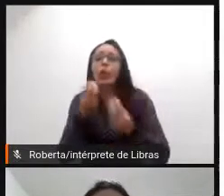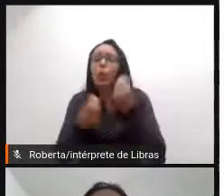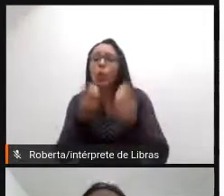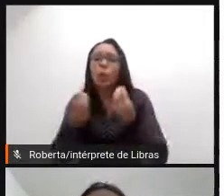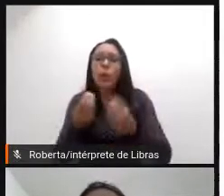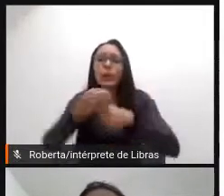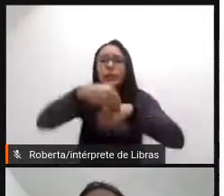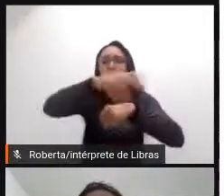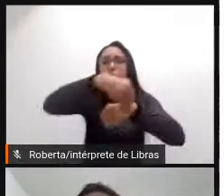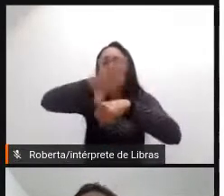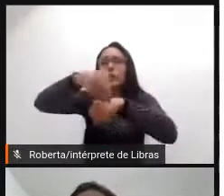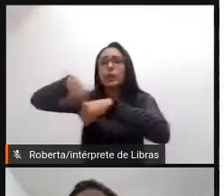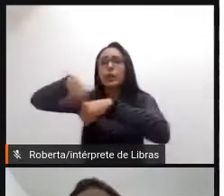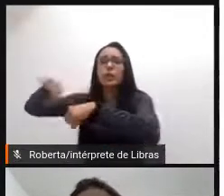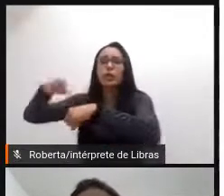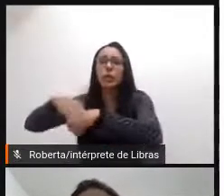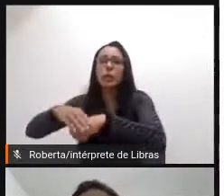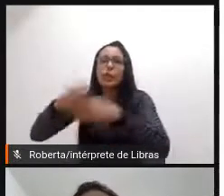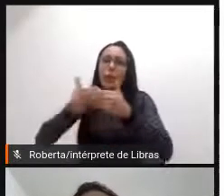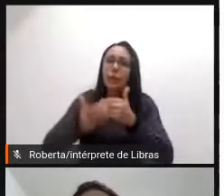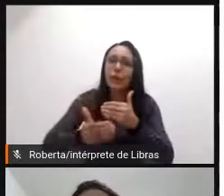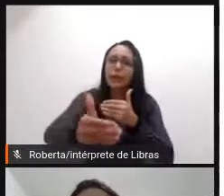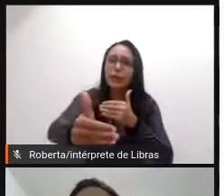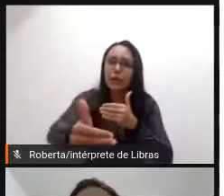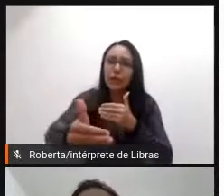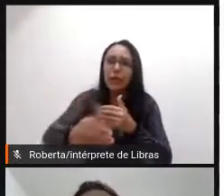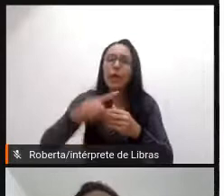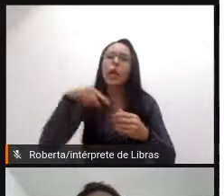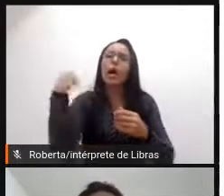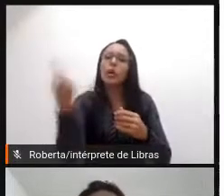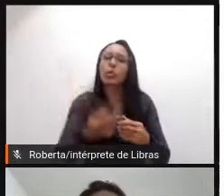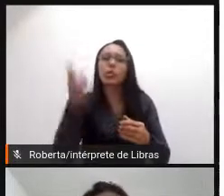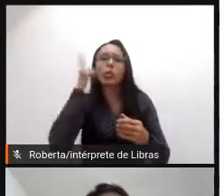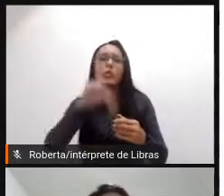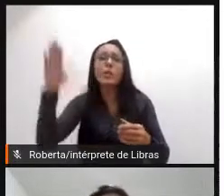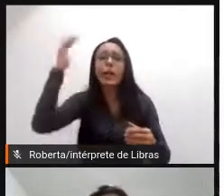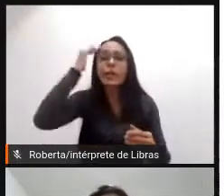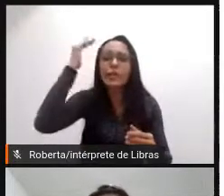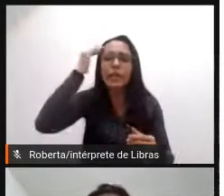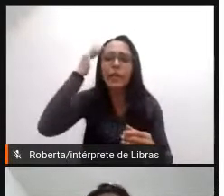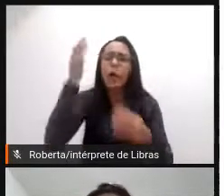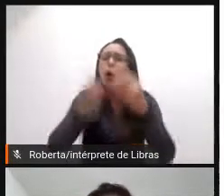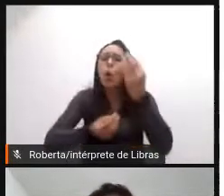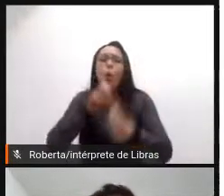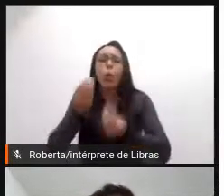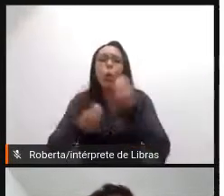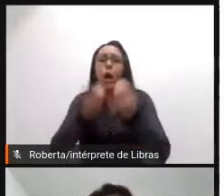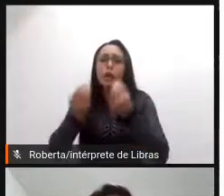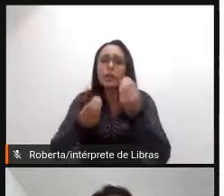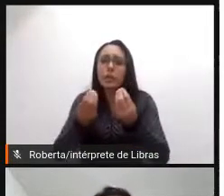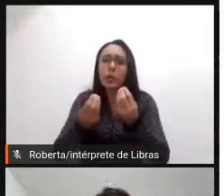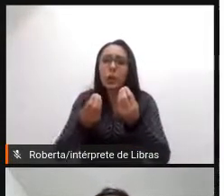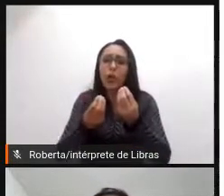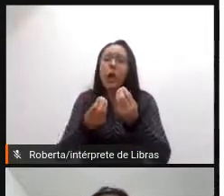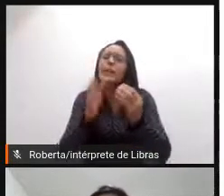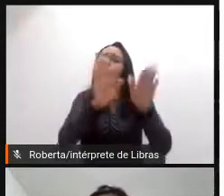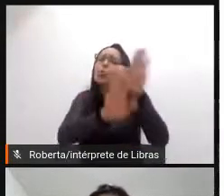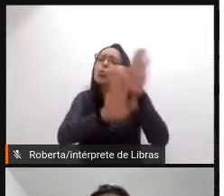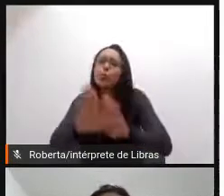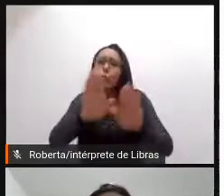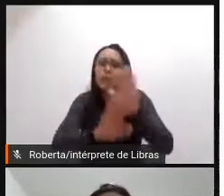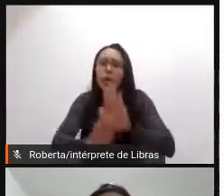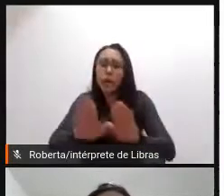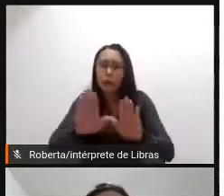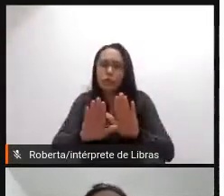pessoas, para que a partir daí a gente consiga entender quais são as medidas preventivas que a gente pode